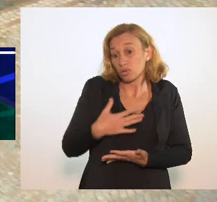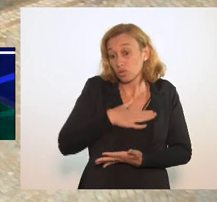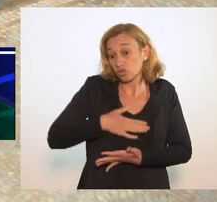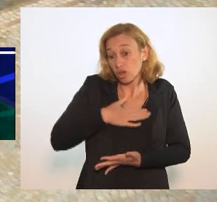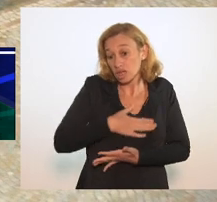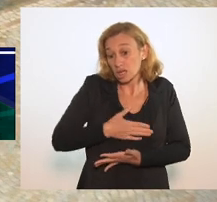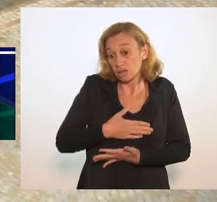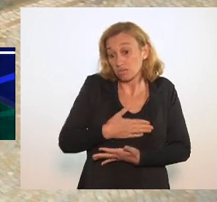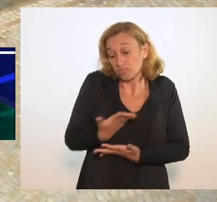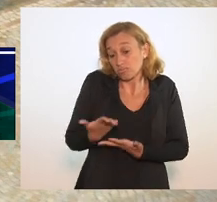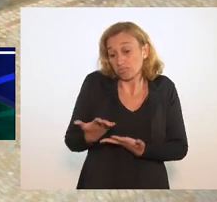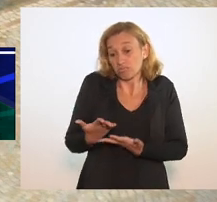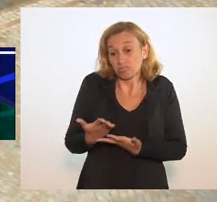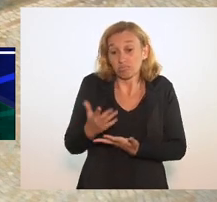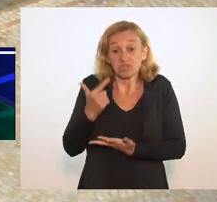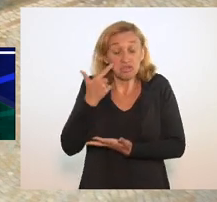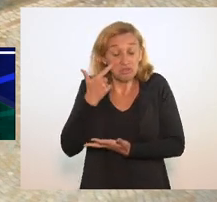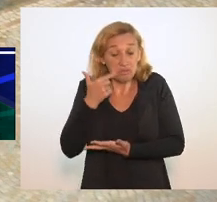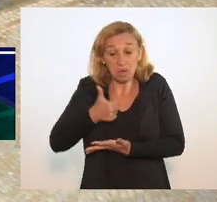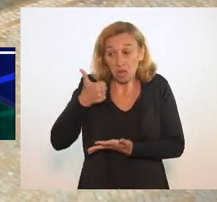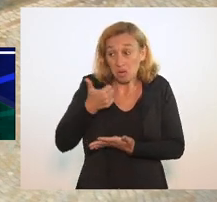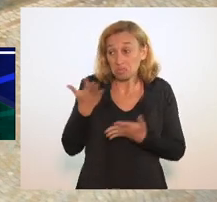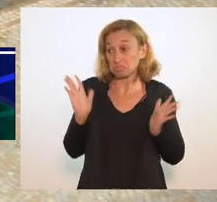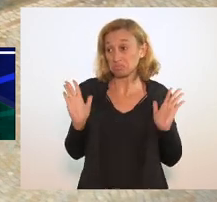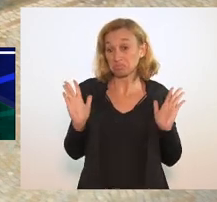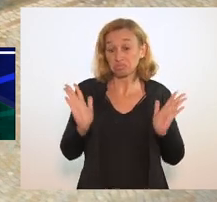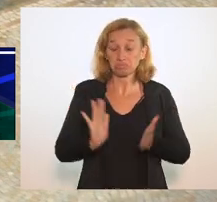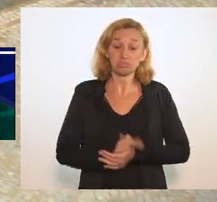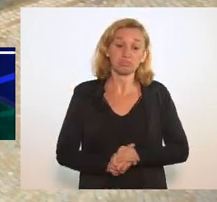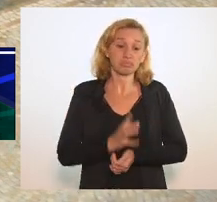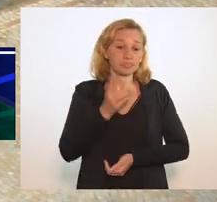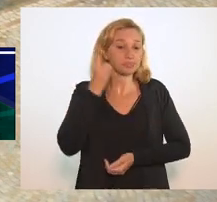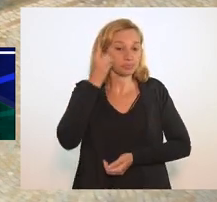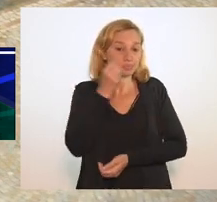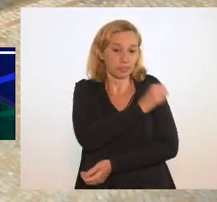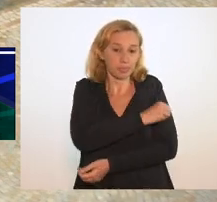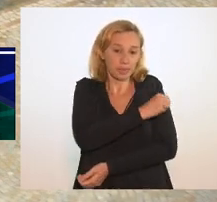de reavaliar. Deputada enfermeira,